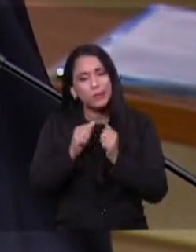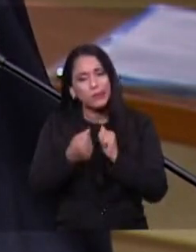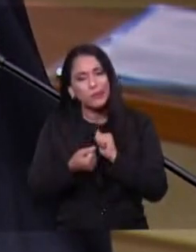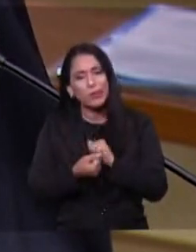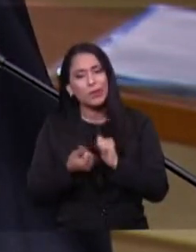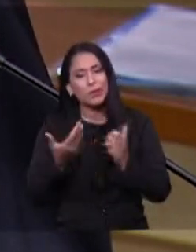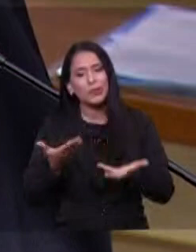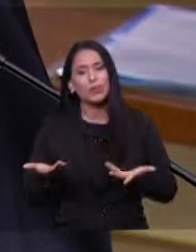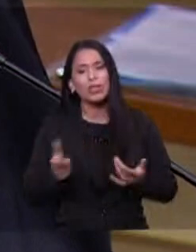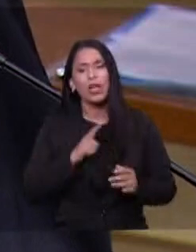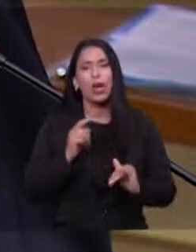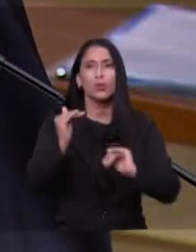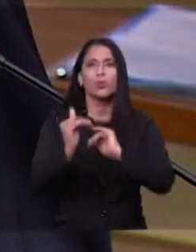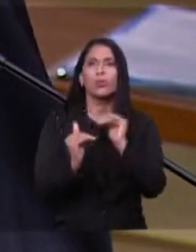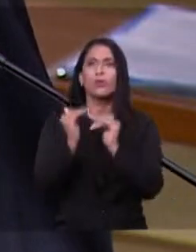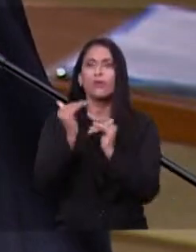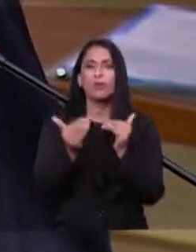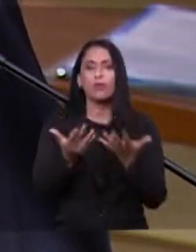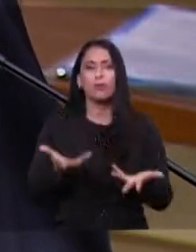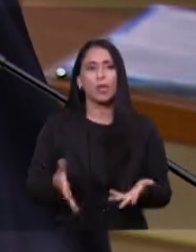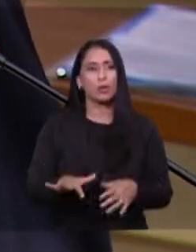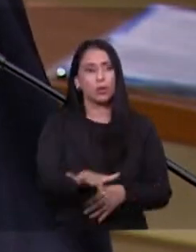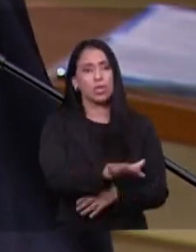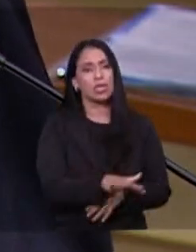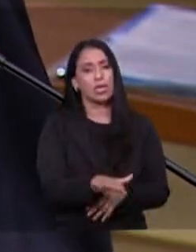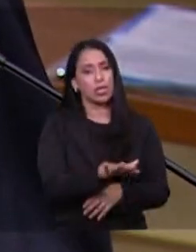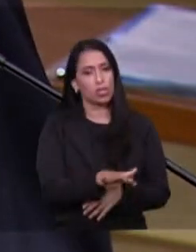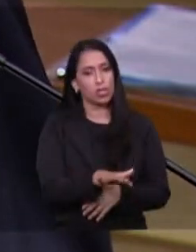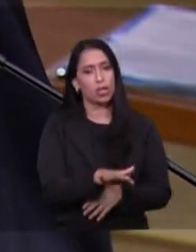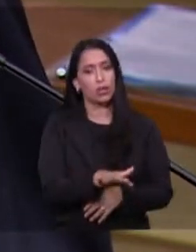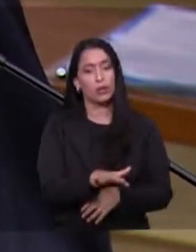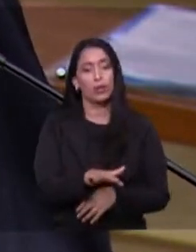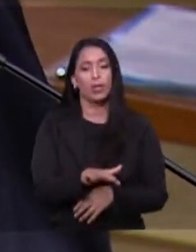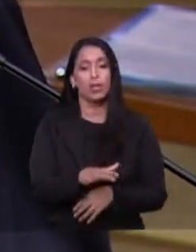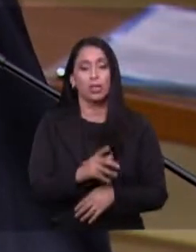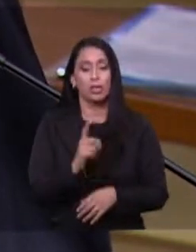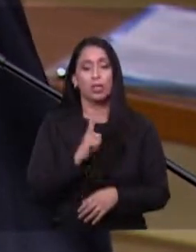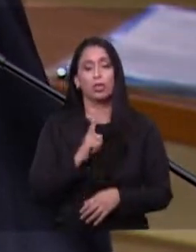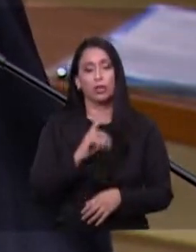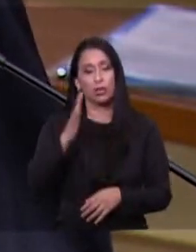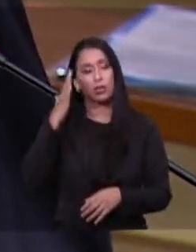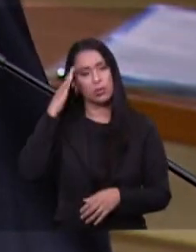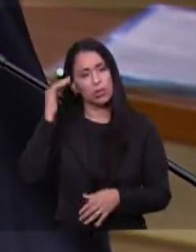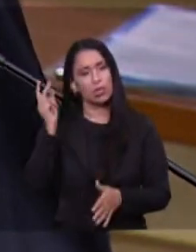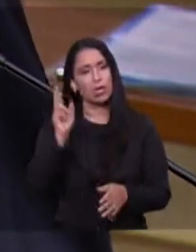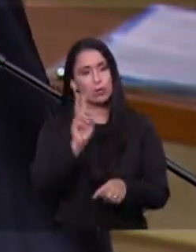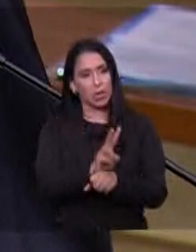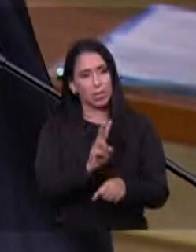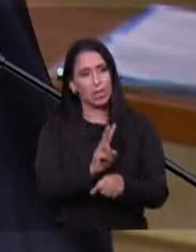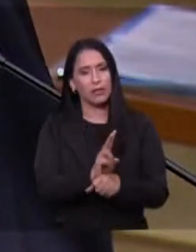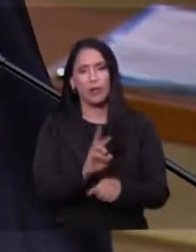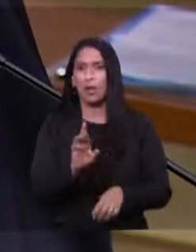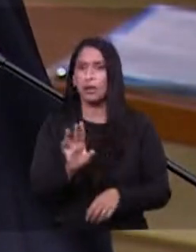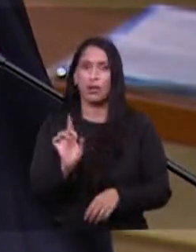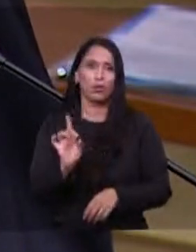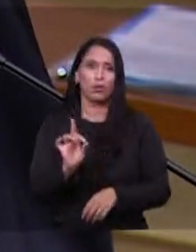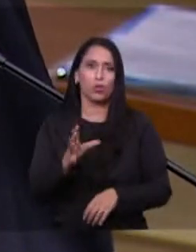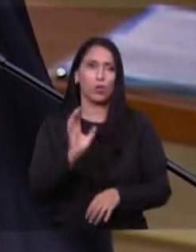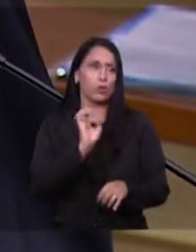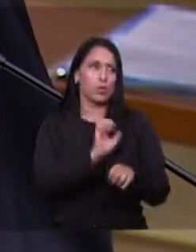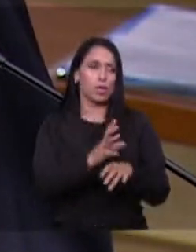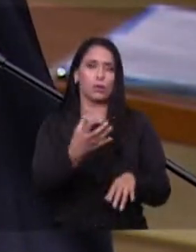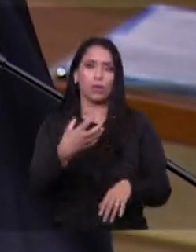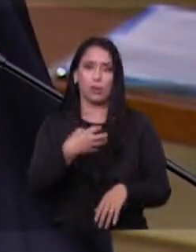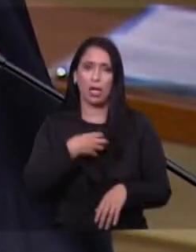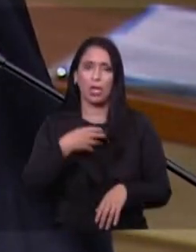essas situações do desenvolvimento dessa região, que eu tenho razões de sobra para prezar, não só o Estado da Bahia, mas como todos os outros estados